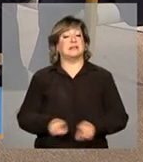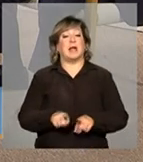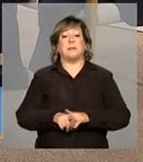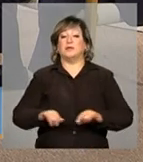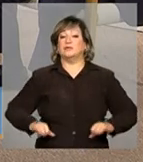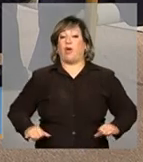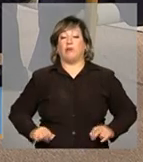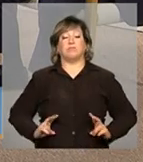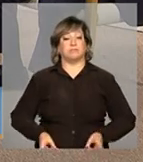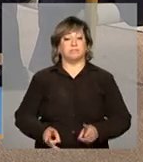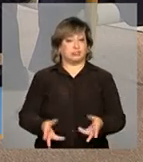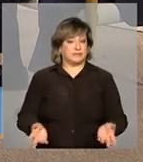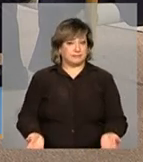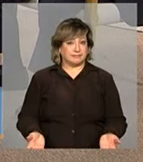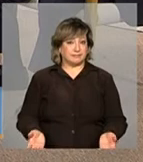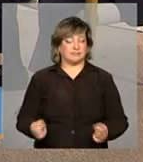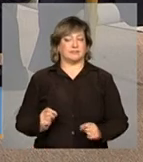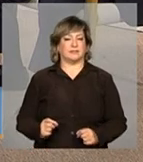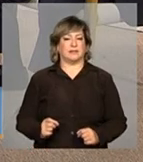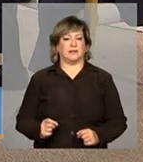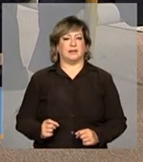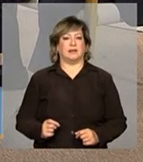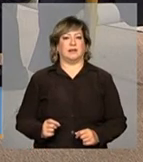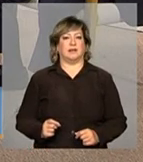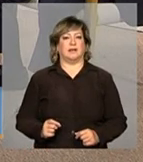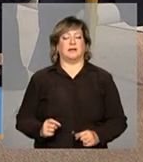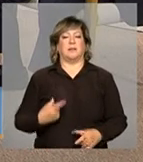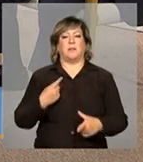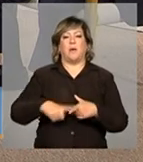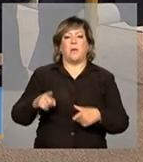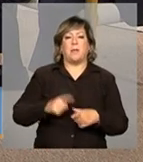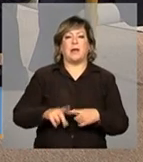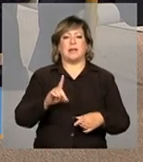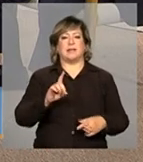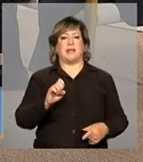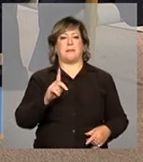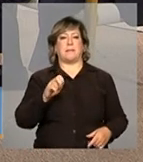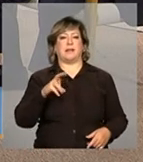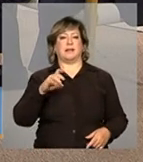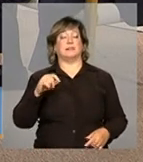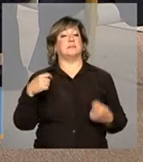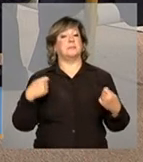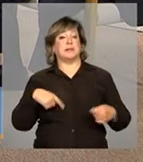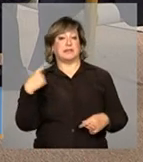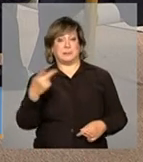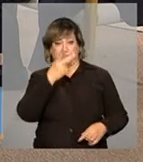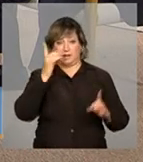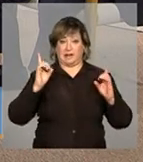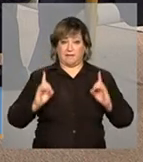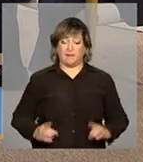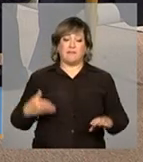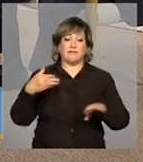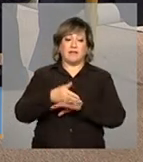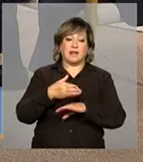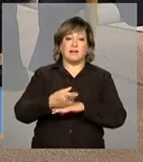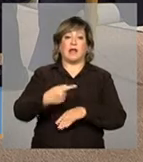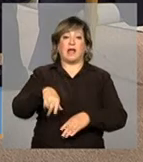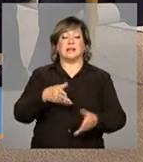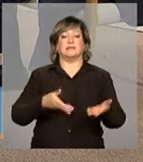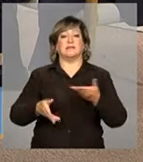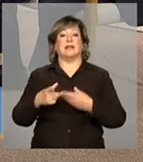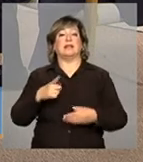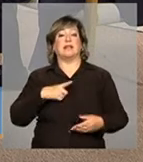as pessoas com deficiência as pessoas com dependência é muito importante para elas frequentar esse serviço para que elas tenham